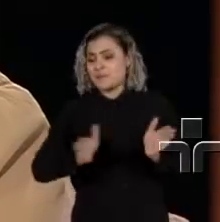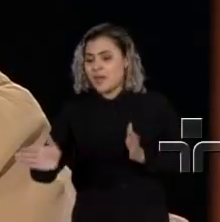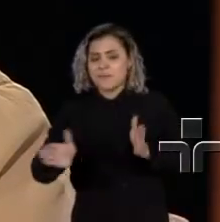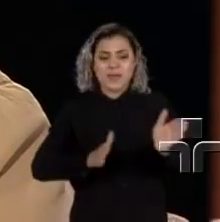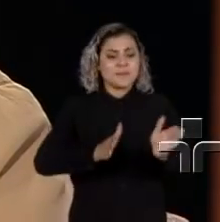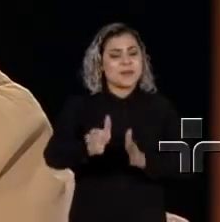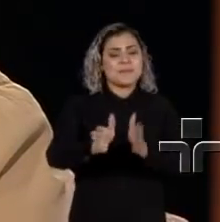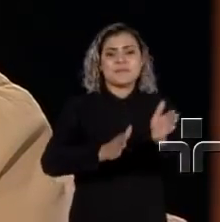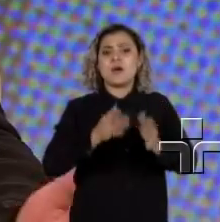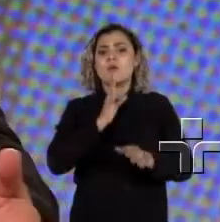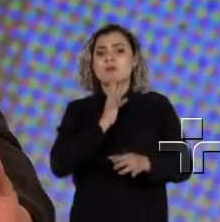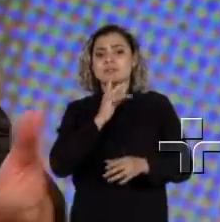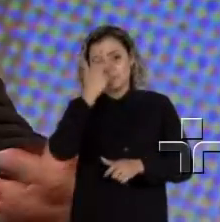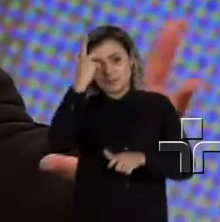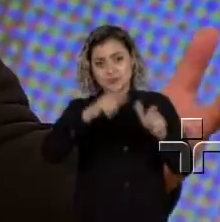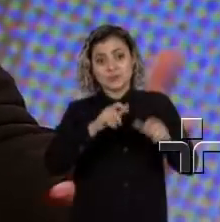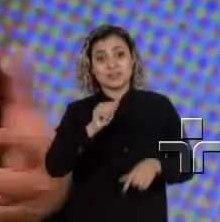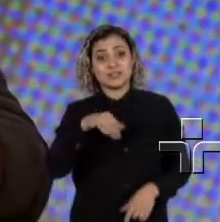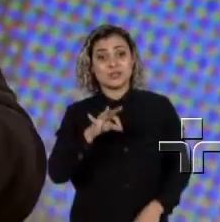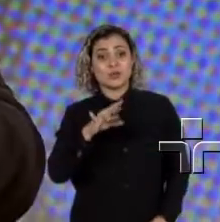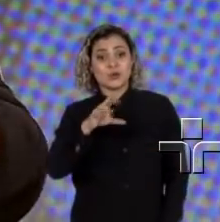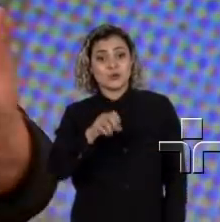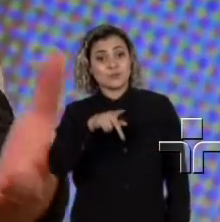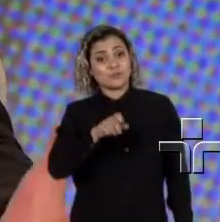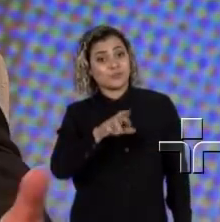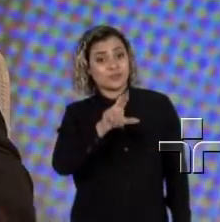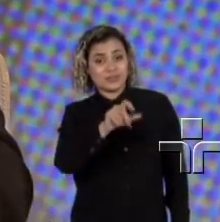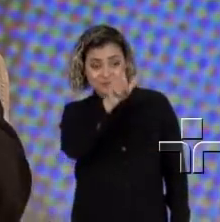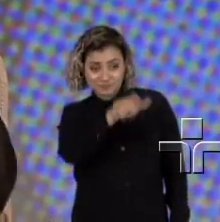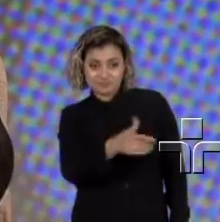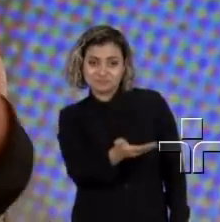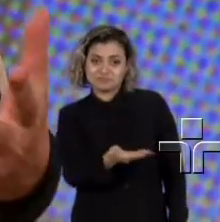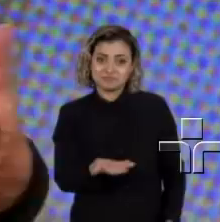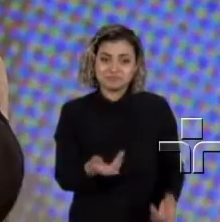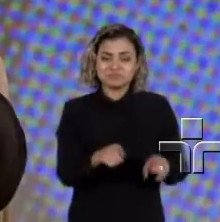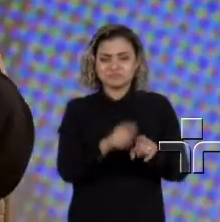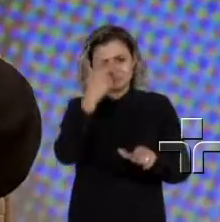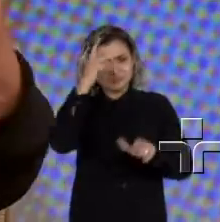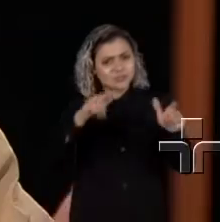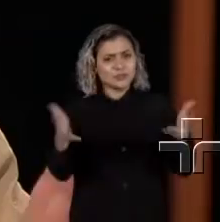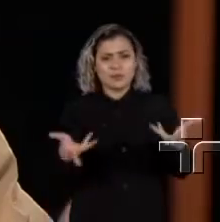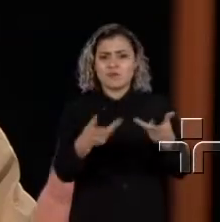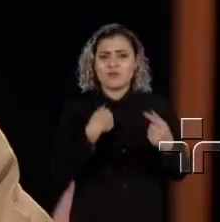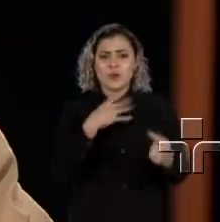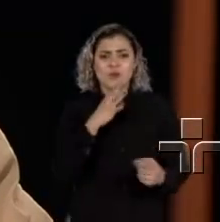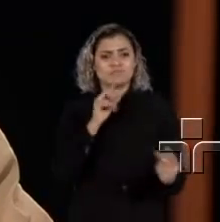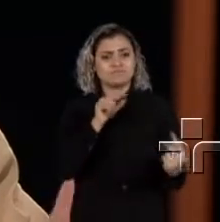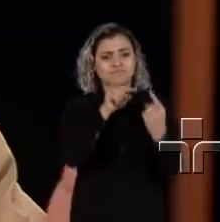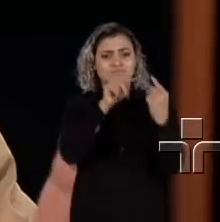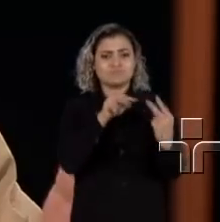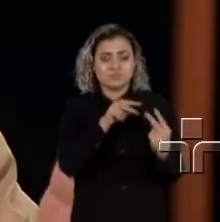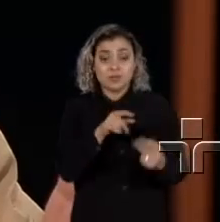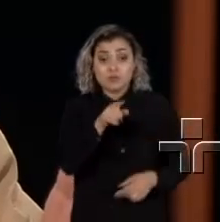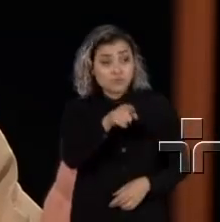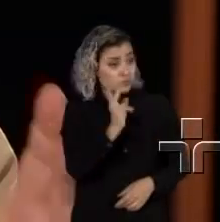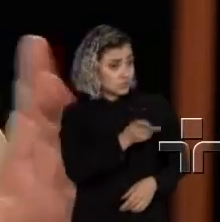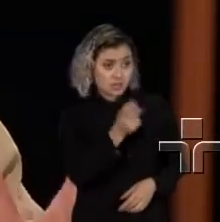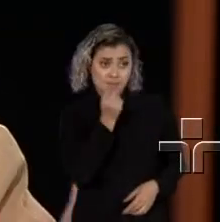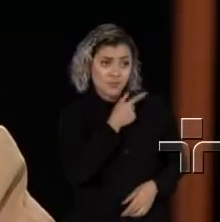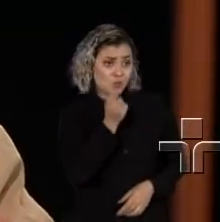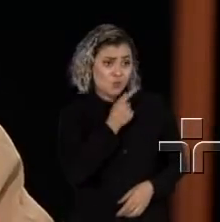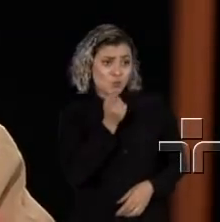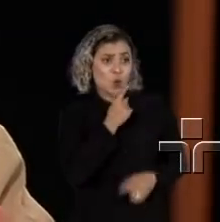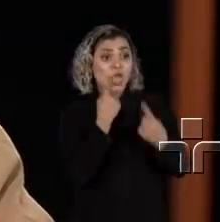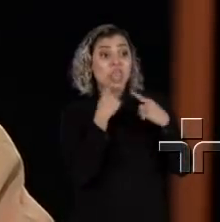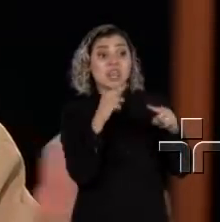pessoas maravilhosas como Antônio Pedro e um grupo de... Mas você sempre teve um humor